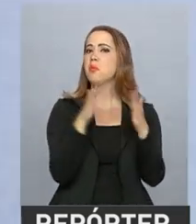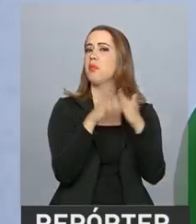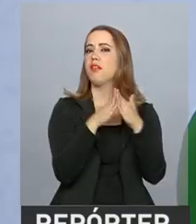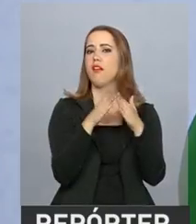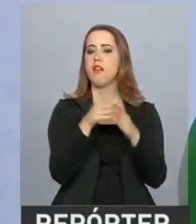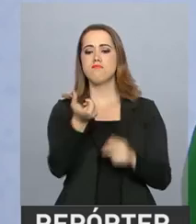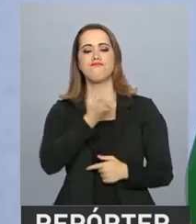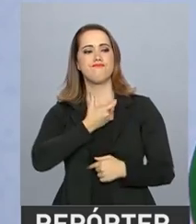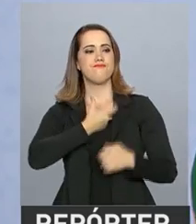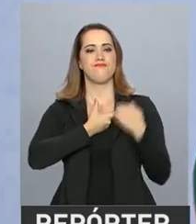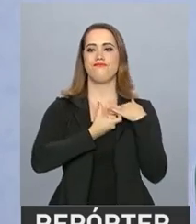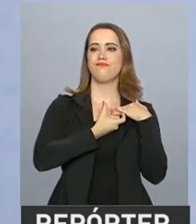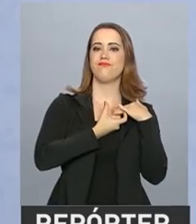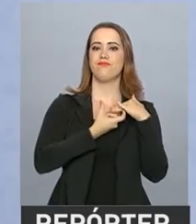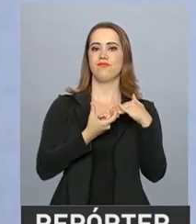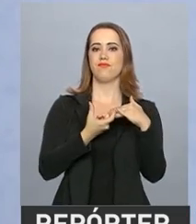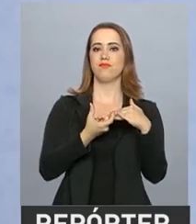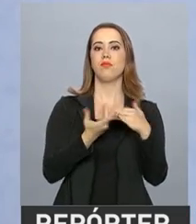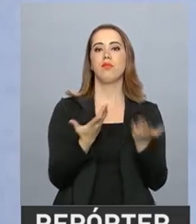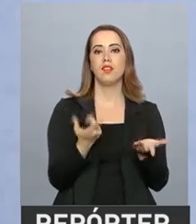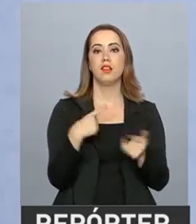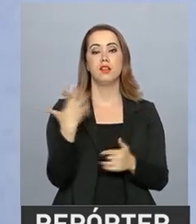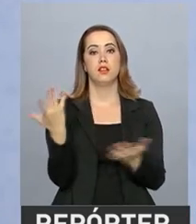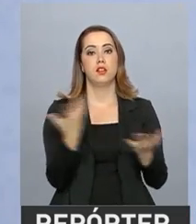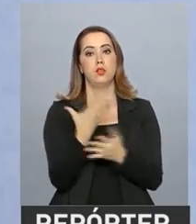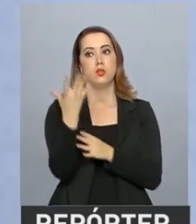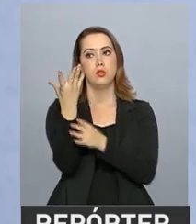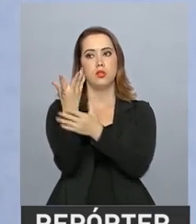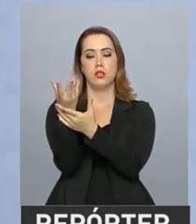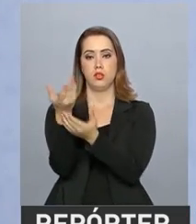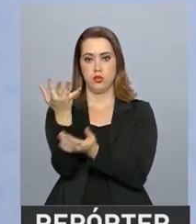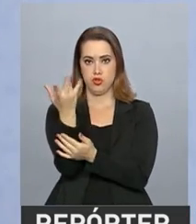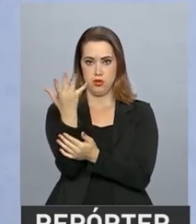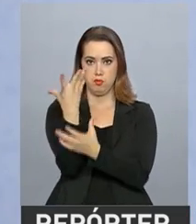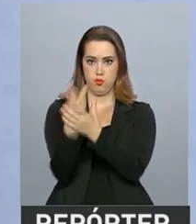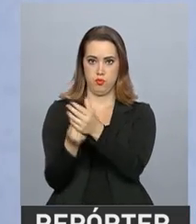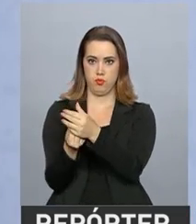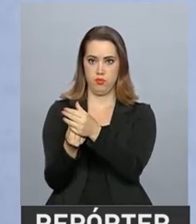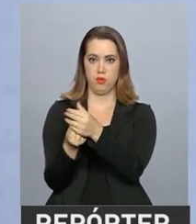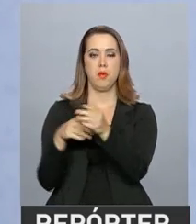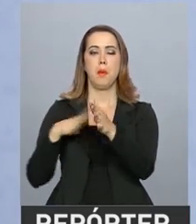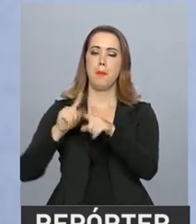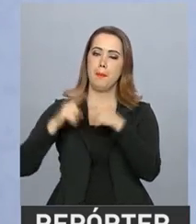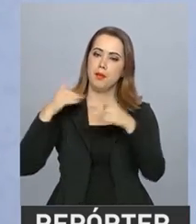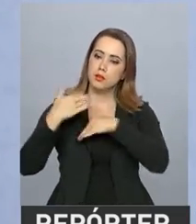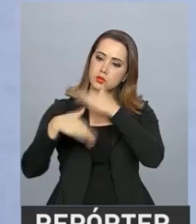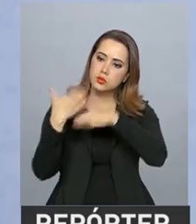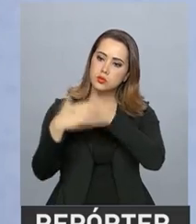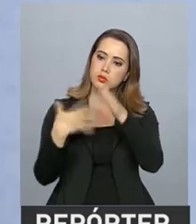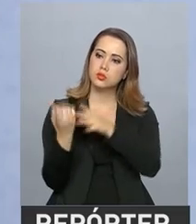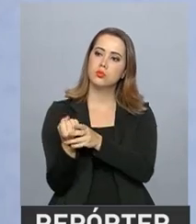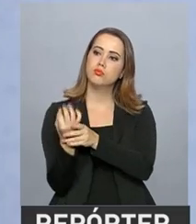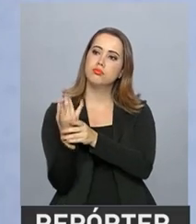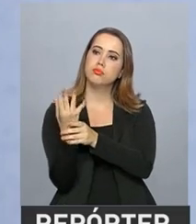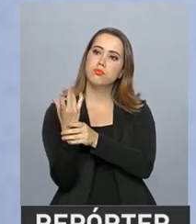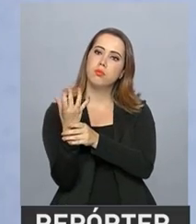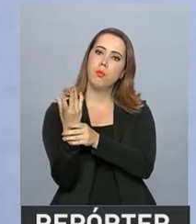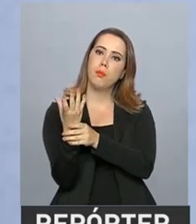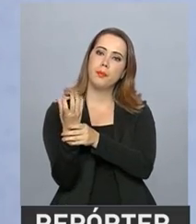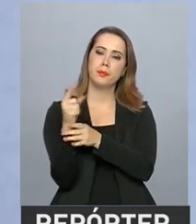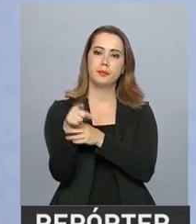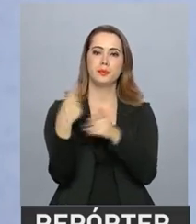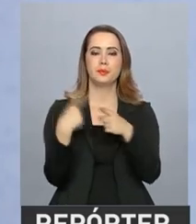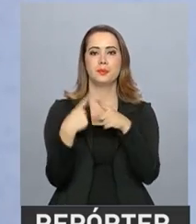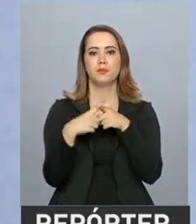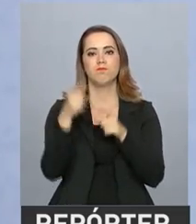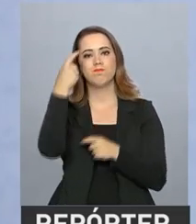peito essa chama que acabou olimpíada Então vamos continuar deixando a chama acesa vamos continuar com